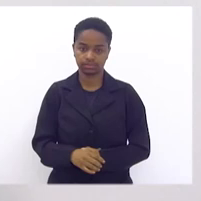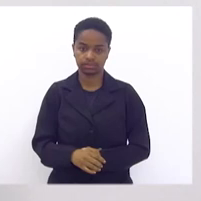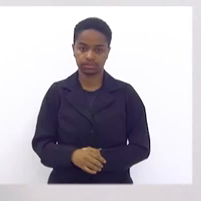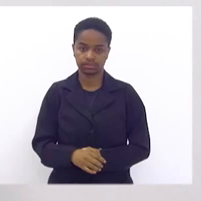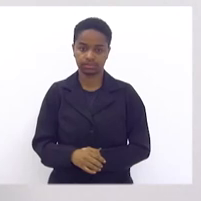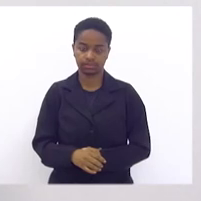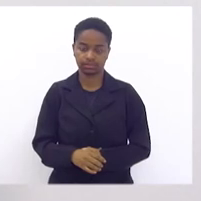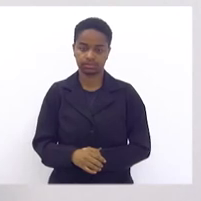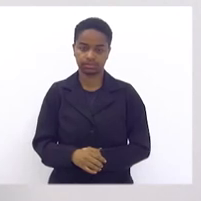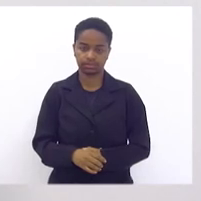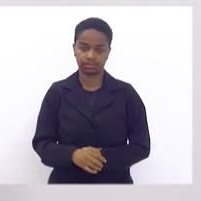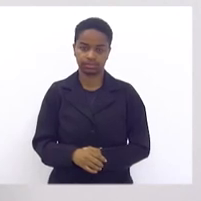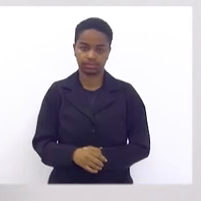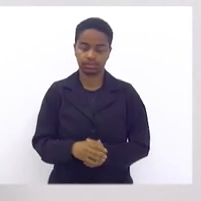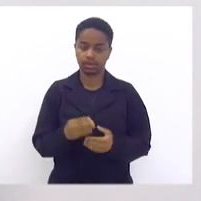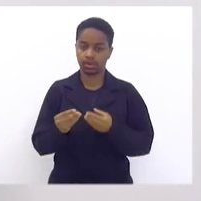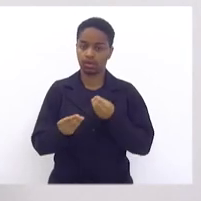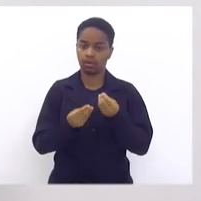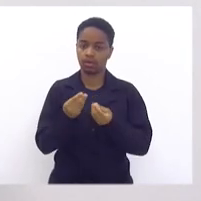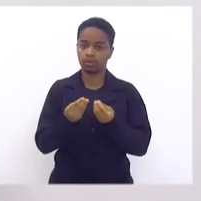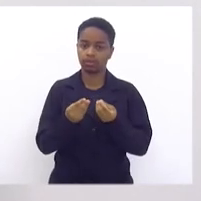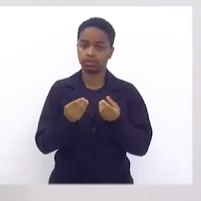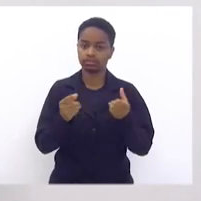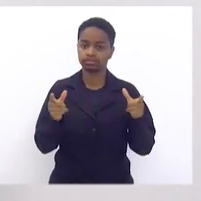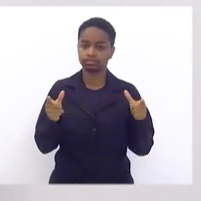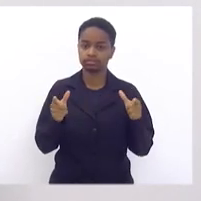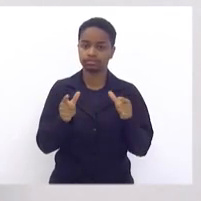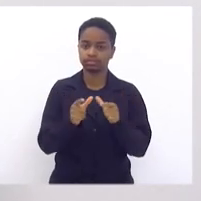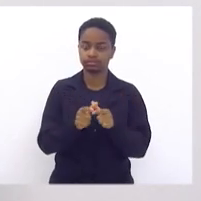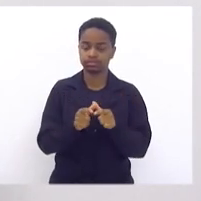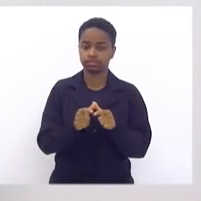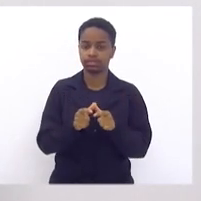você diminuir a misoginia e o machismo,